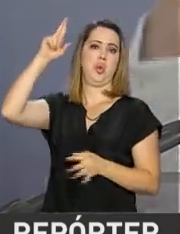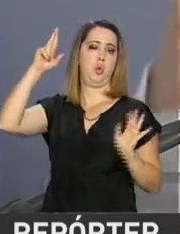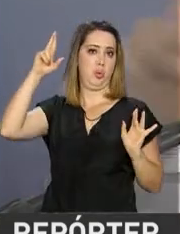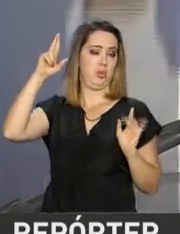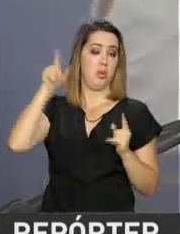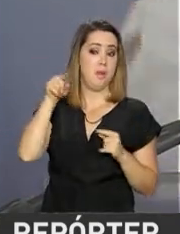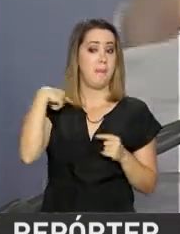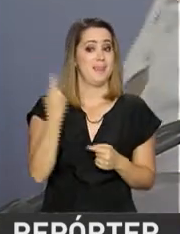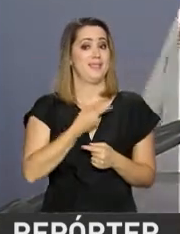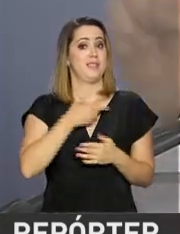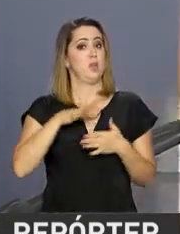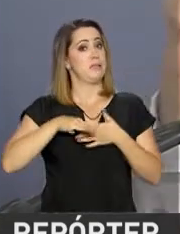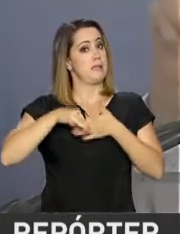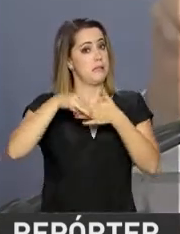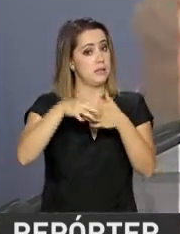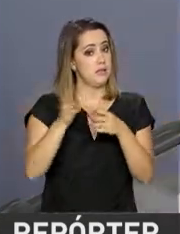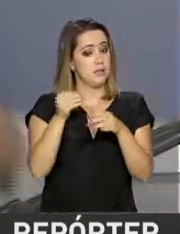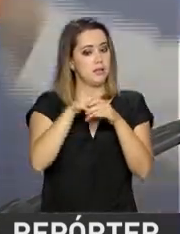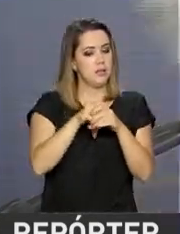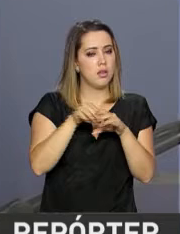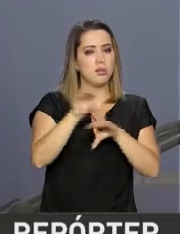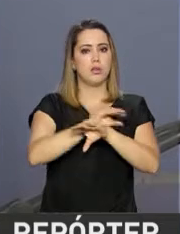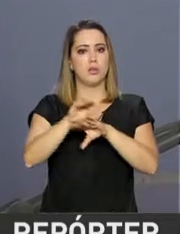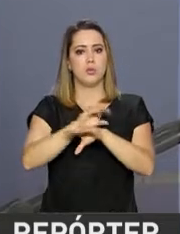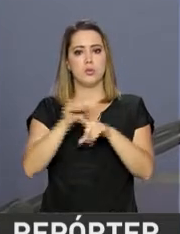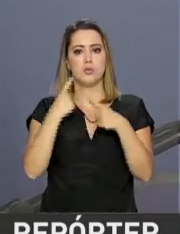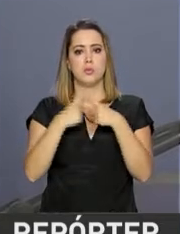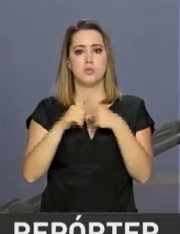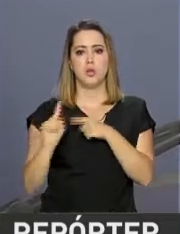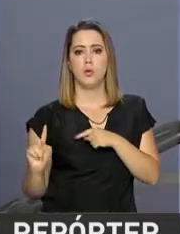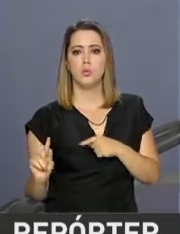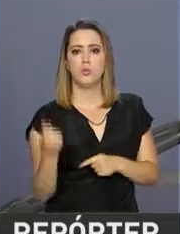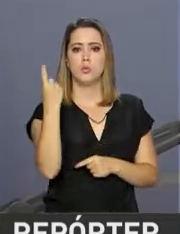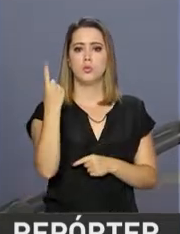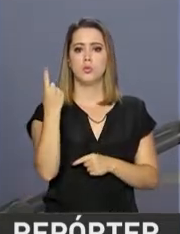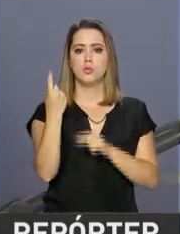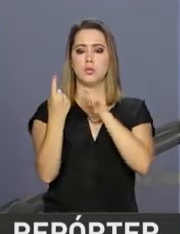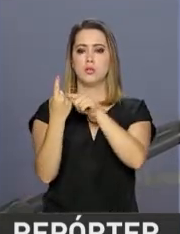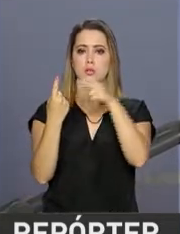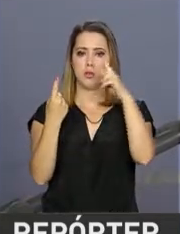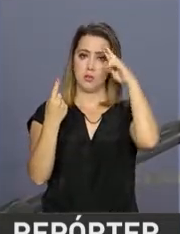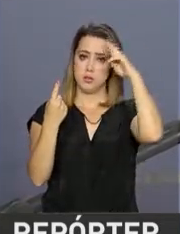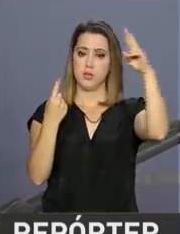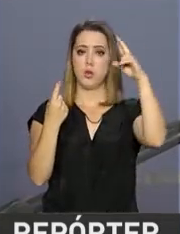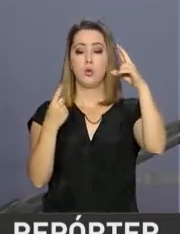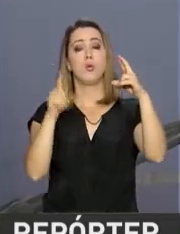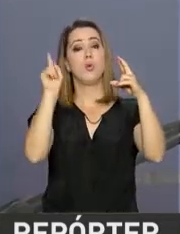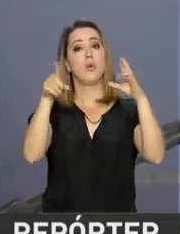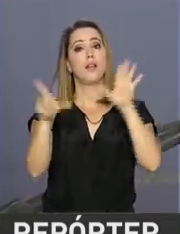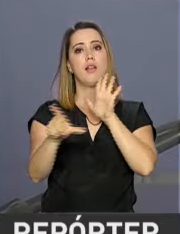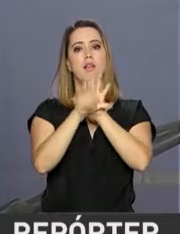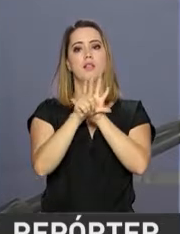autorizar constituídas por que a única autoridade existentes no sistema é a lei